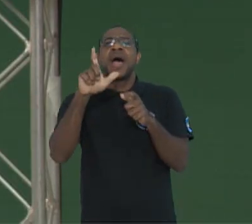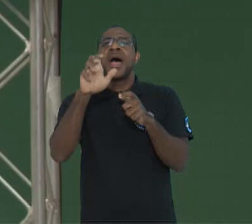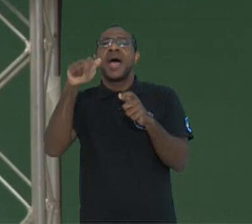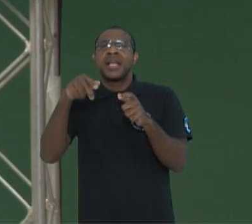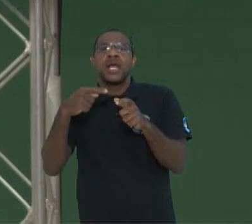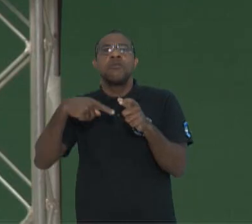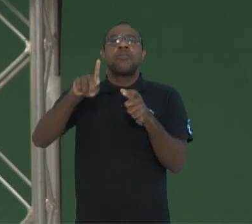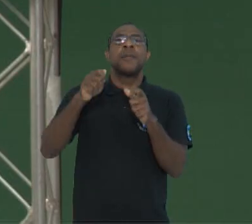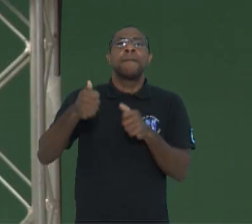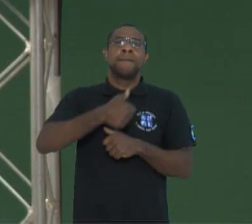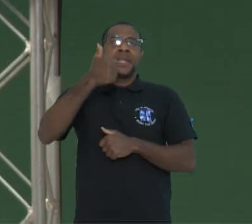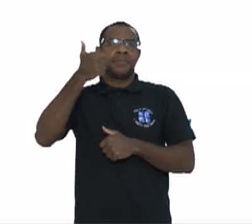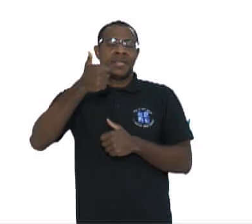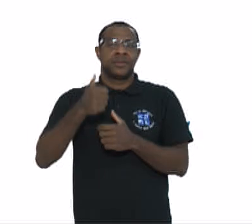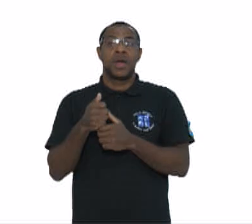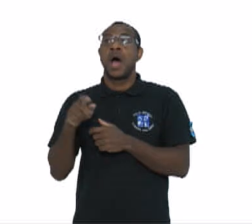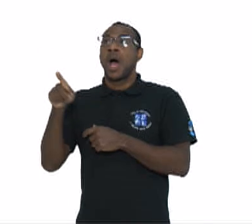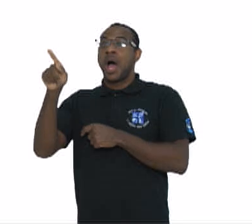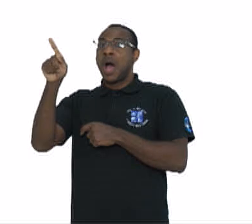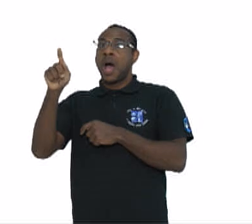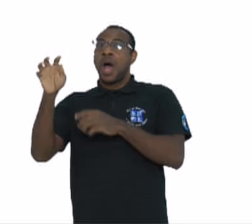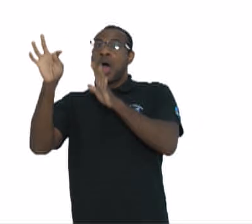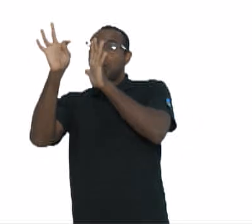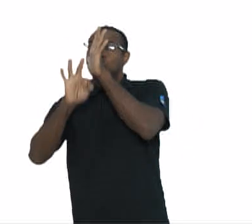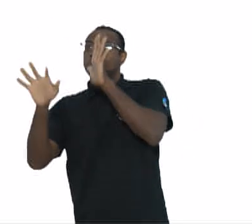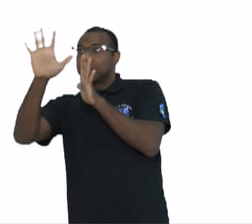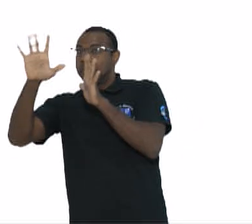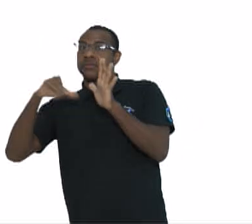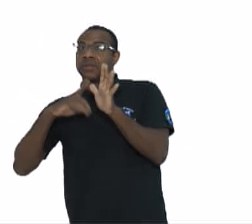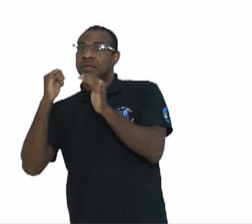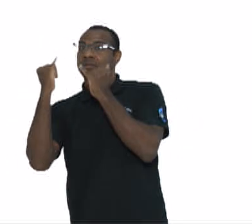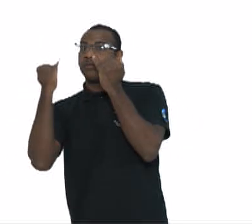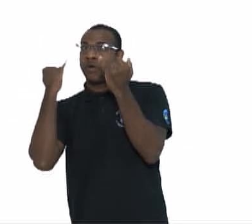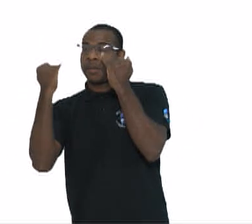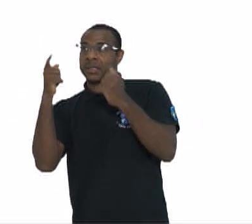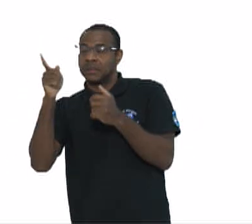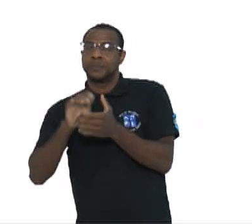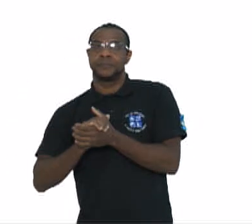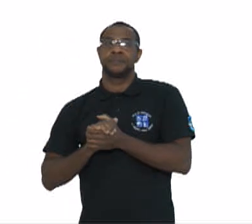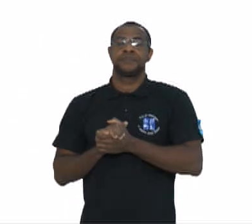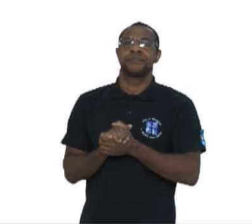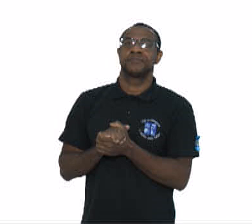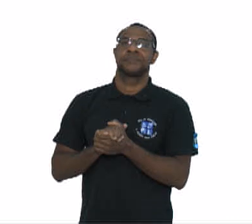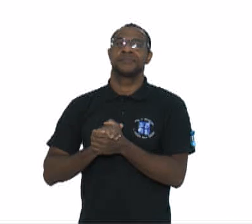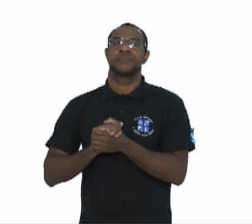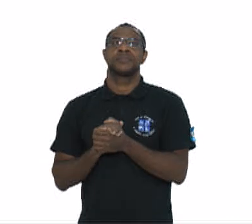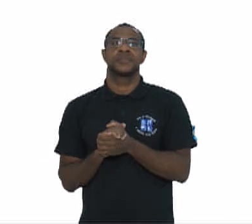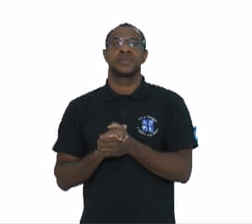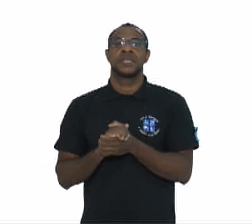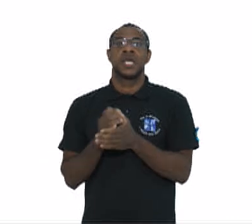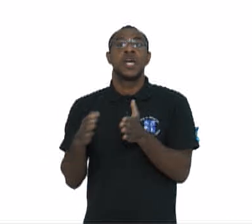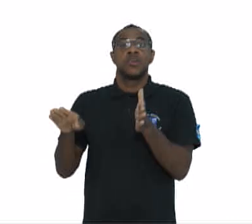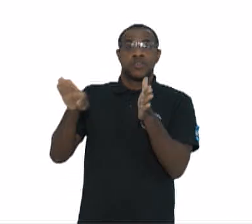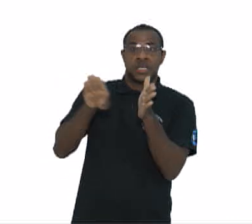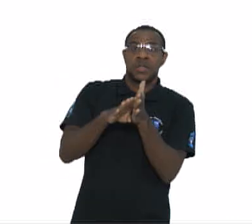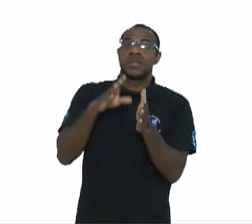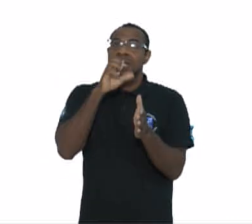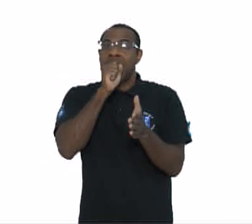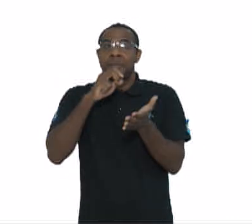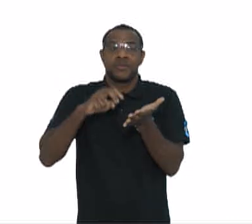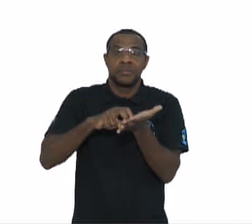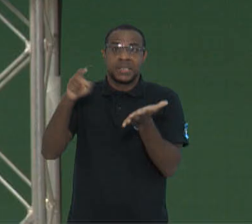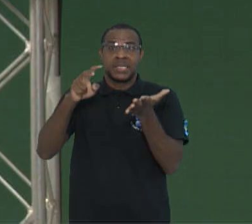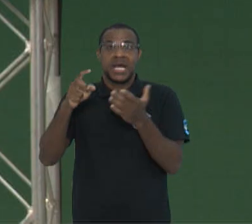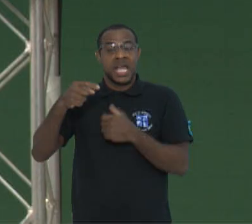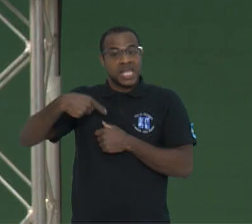essa informação. I arrived on Saturday morning and I went to Ajo Solstice Beach. Né? Cheguei no sábado de manhã e